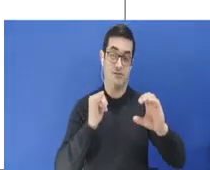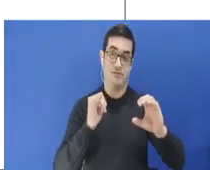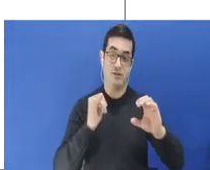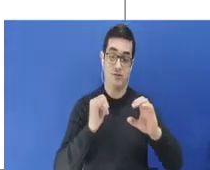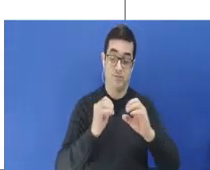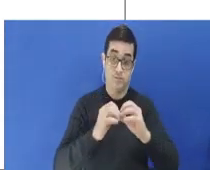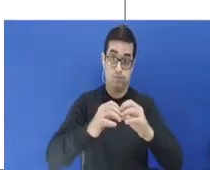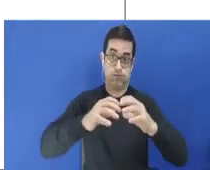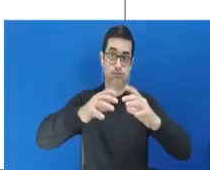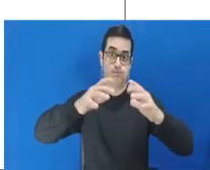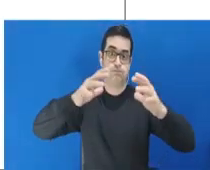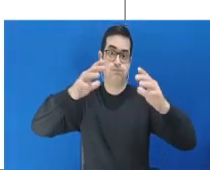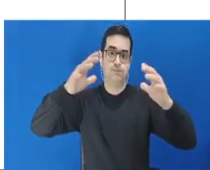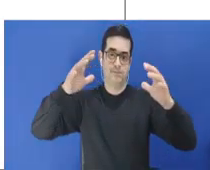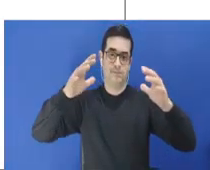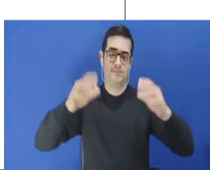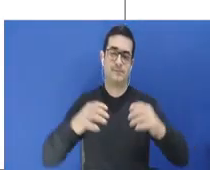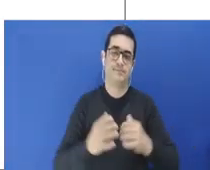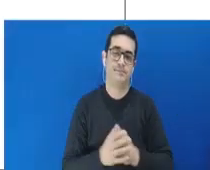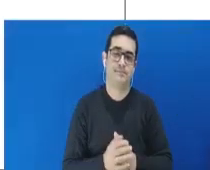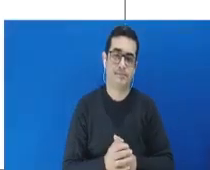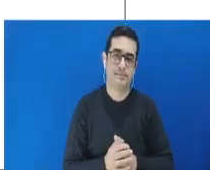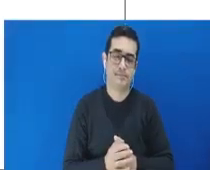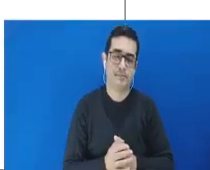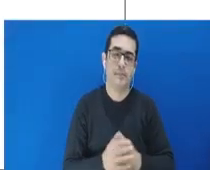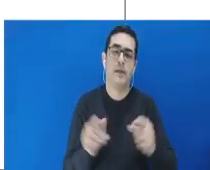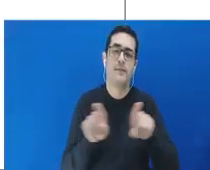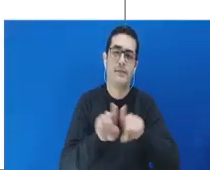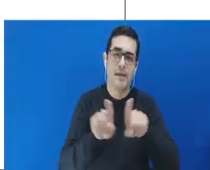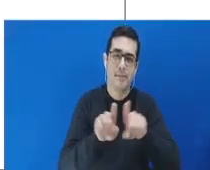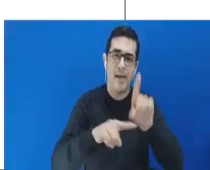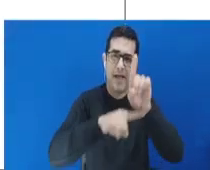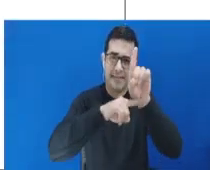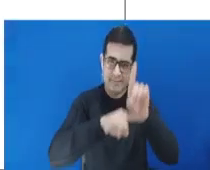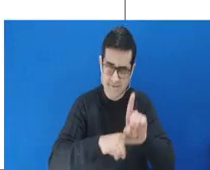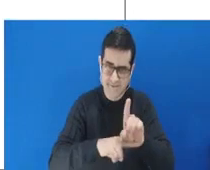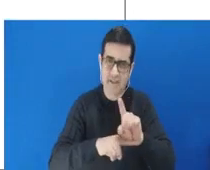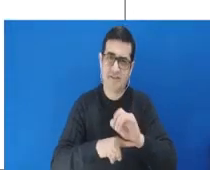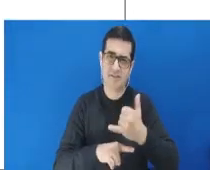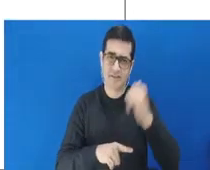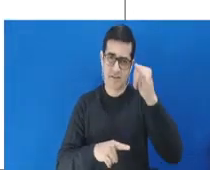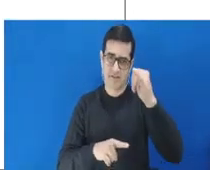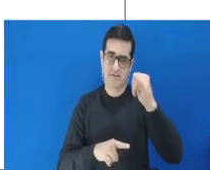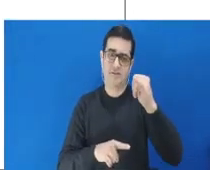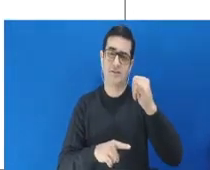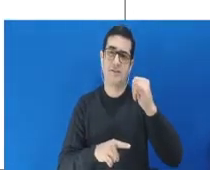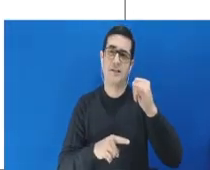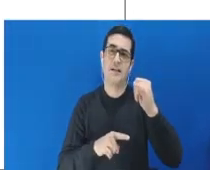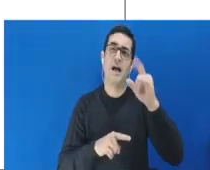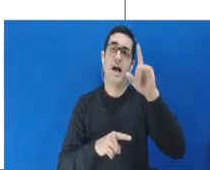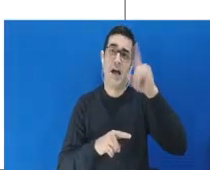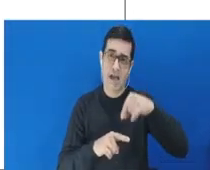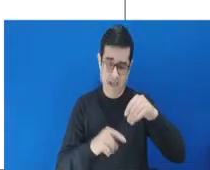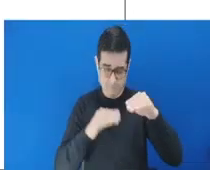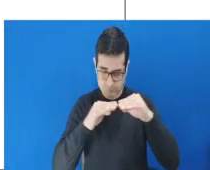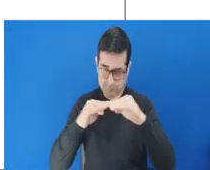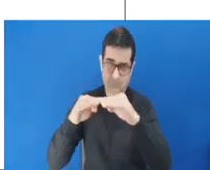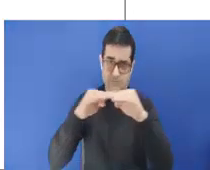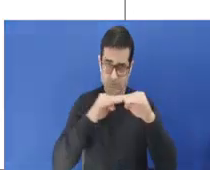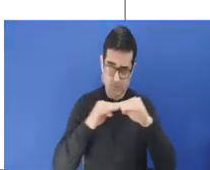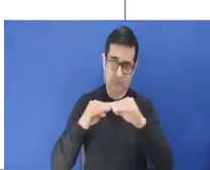Então, a densidade de energia é proporcional à temperatura. E isso